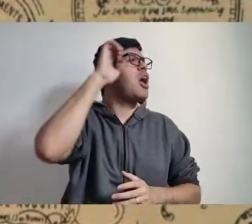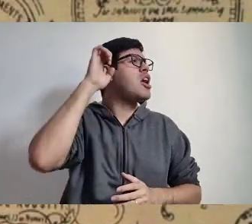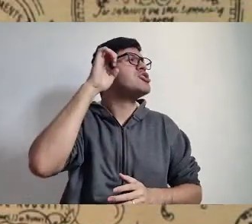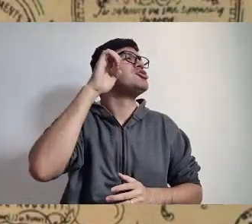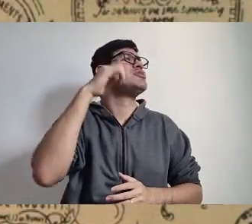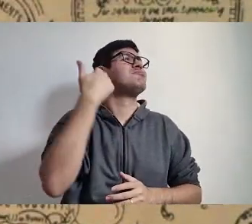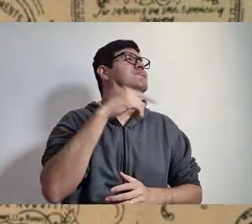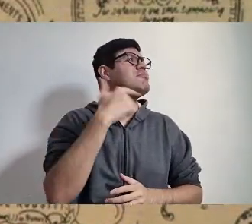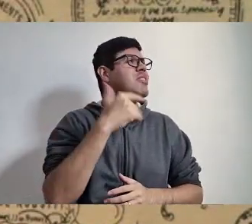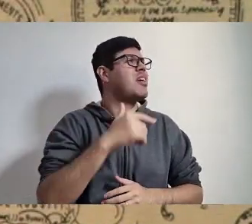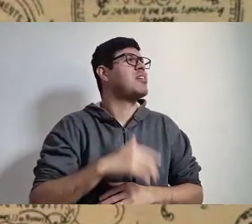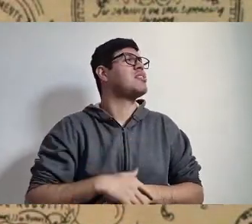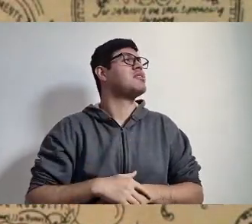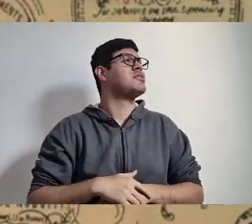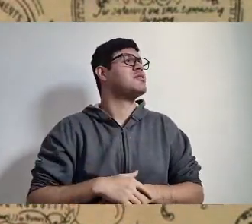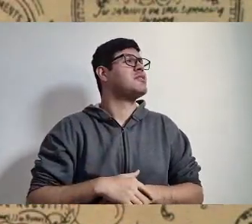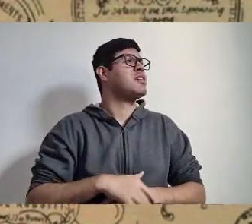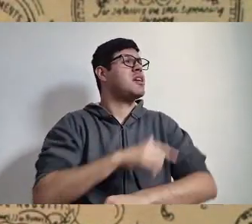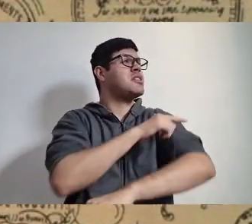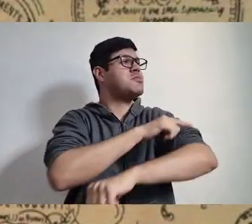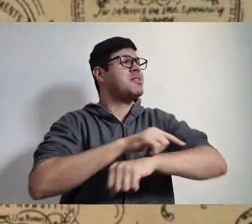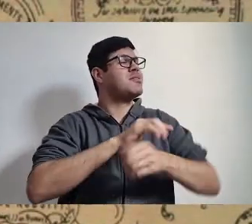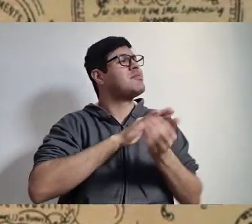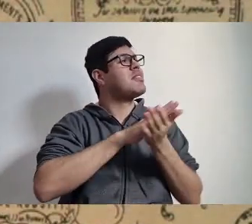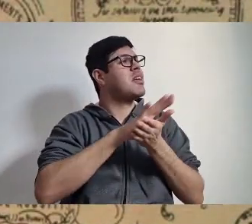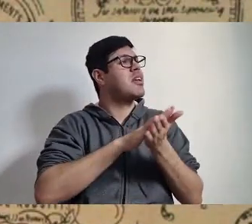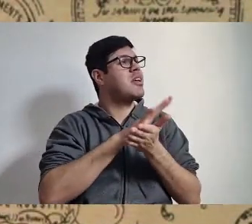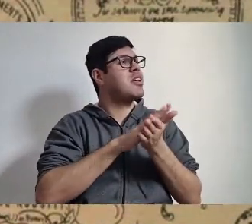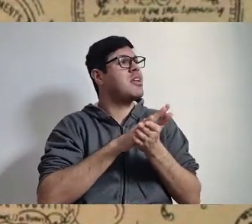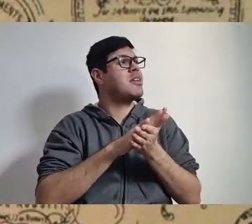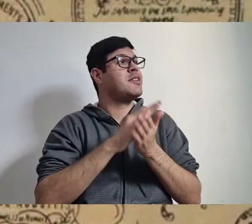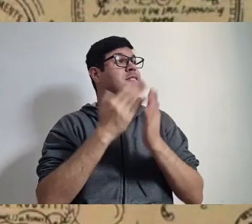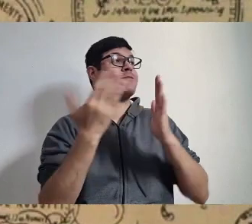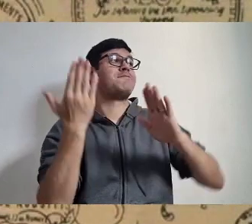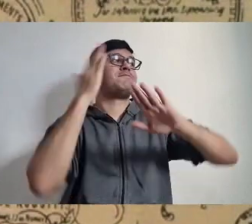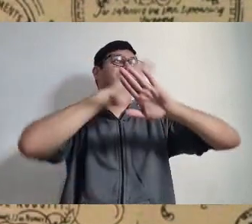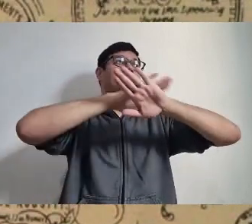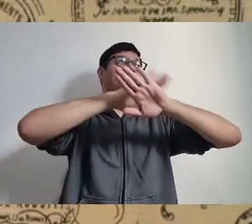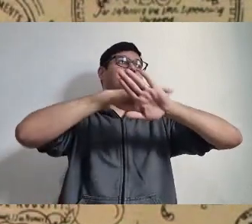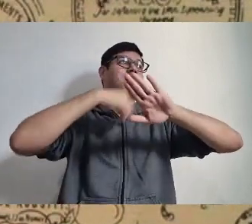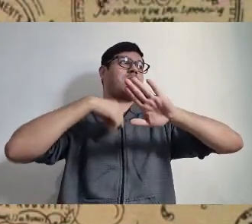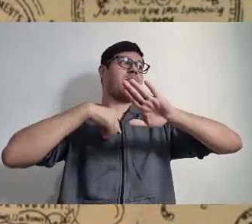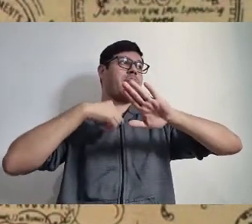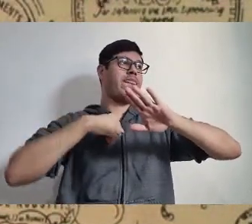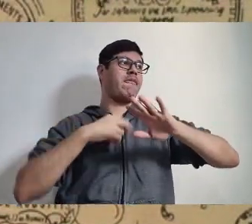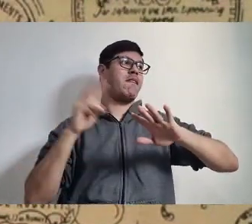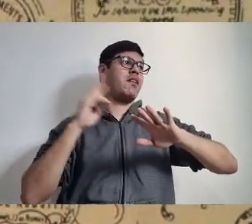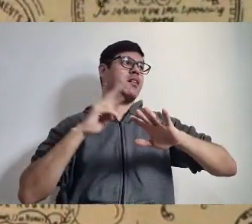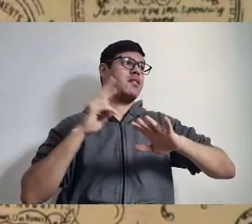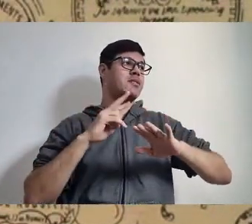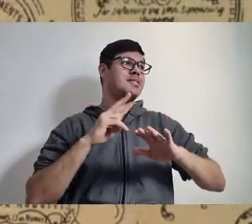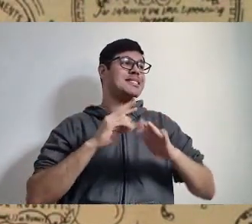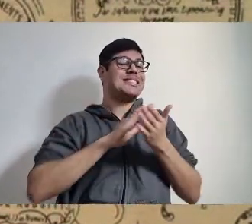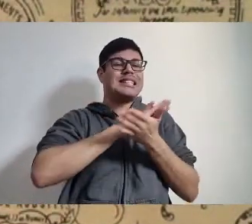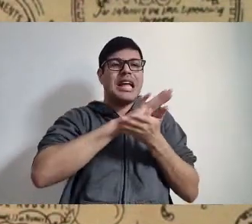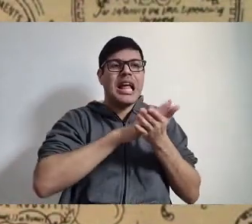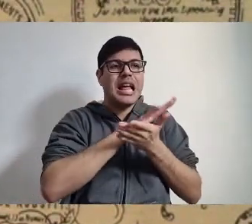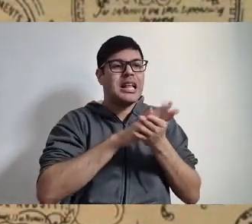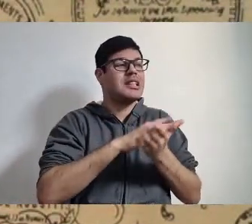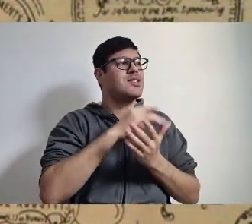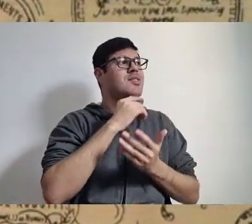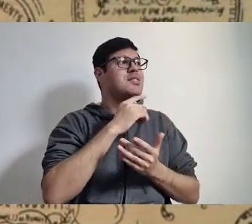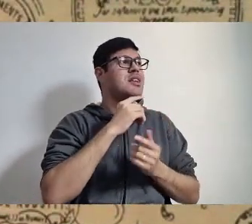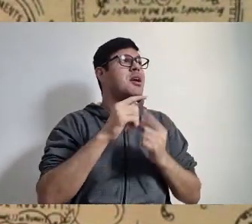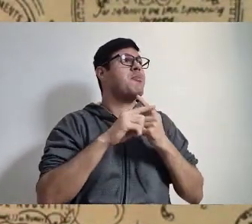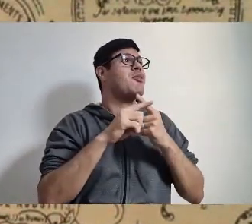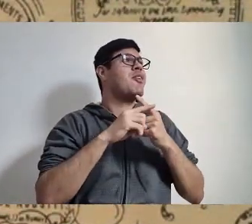população. Mas a gente tem que estar lutando aqui em bastidor. Sim. Então, o vereador não consegue fazer nada. Nada. A gente só consegue